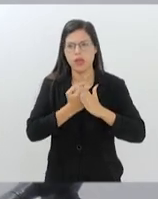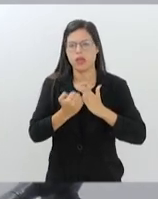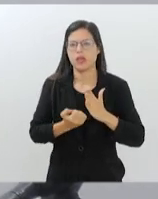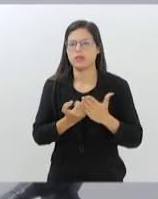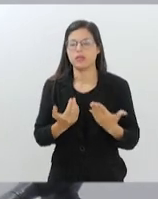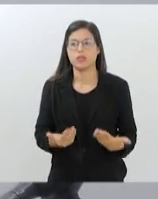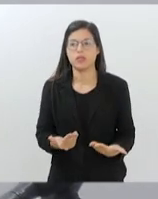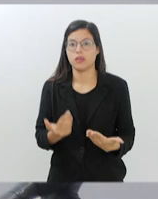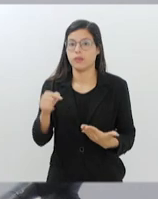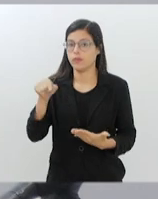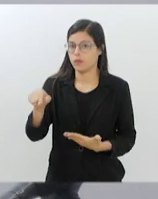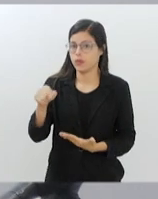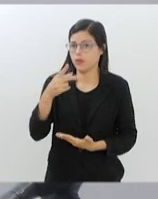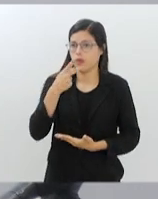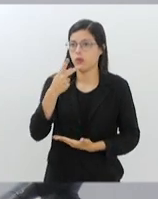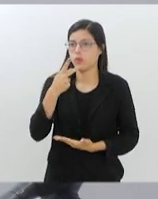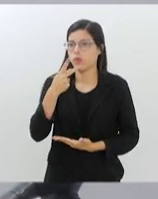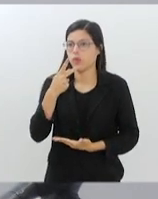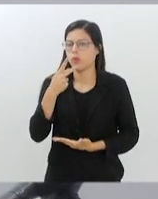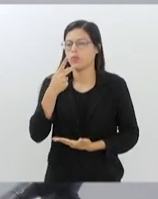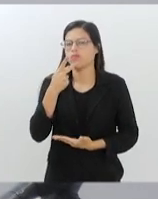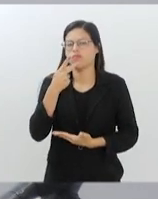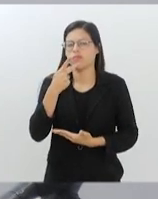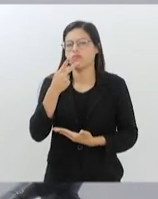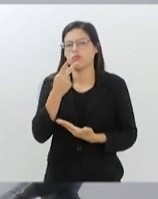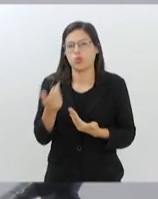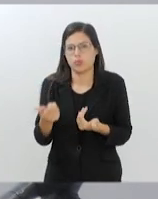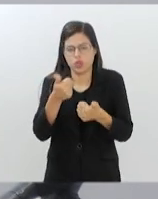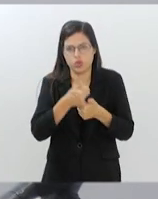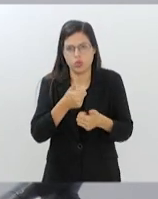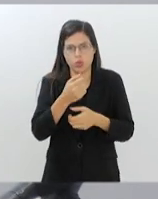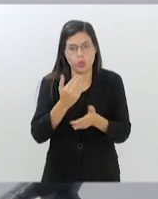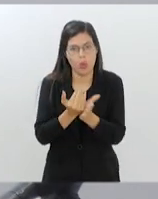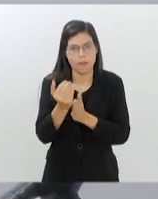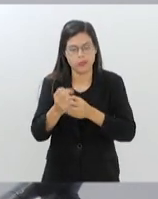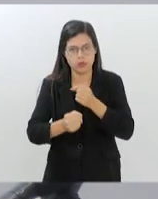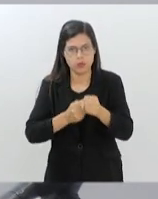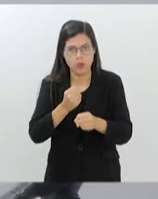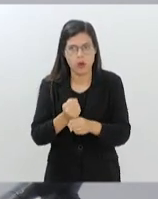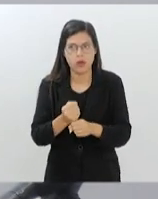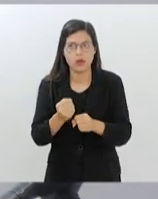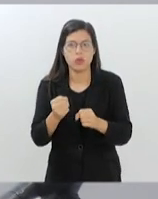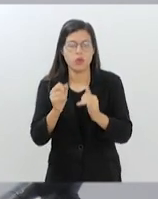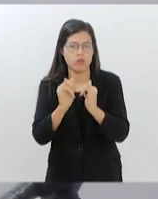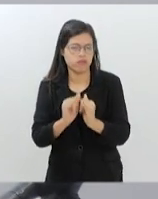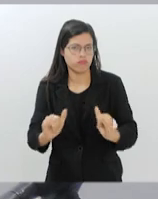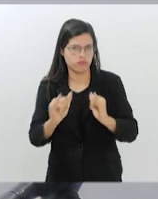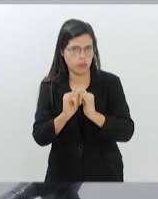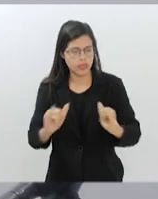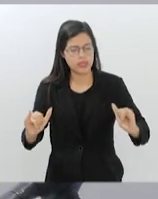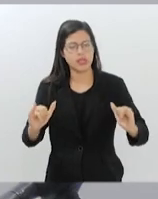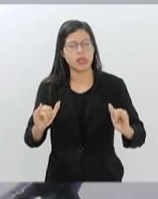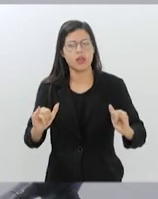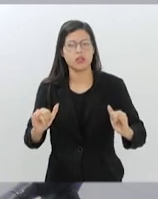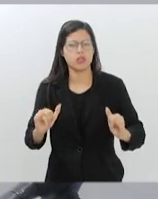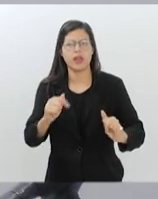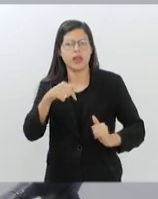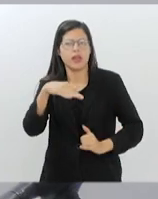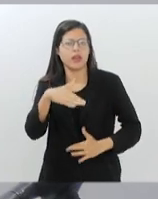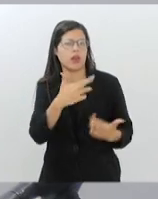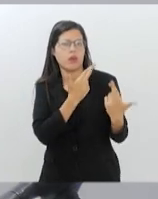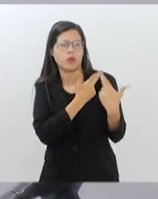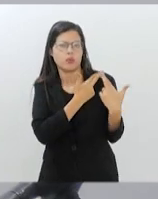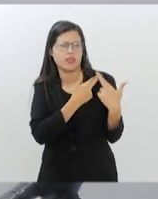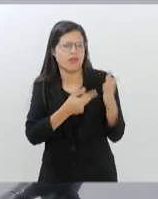o senhor assume no início do ano a atribuição também da publicidade a gente precisa saber a quem era o responsável